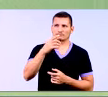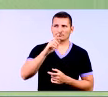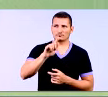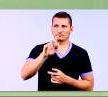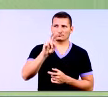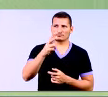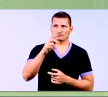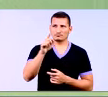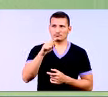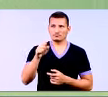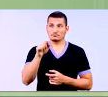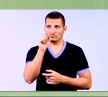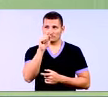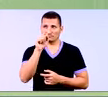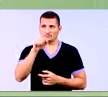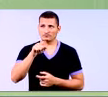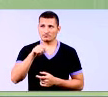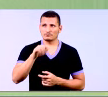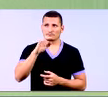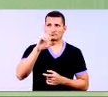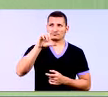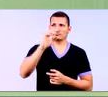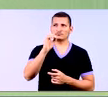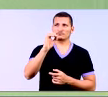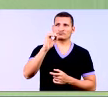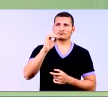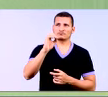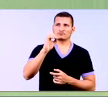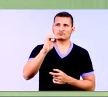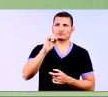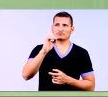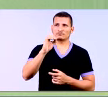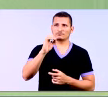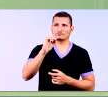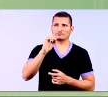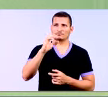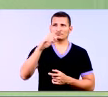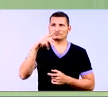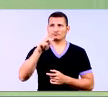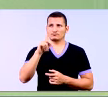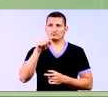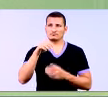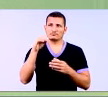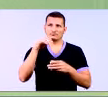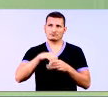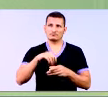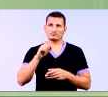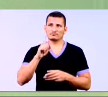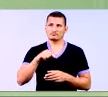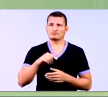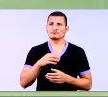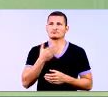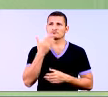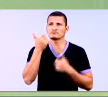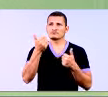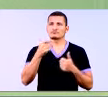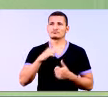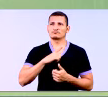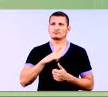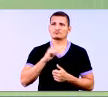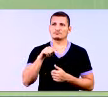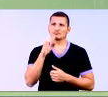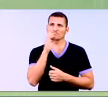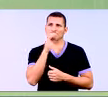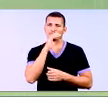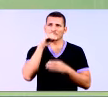o clock. Que clock é esse? É o clock interno. É o maior que tem. É muito